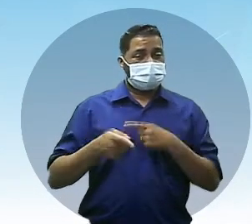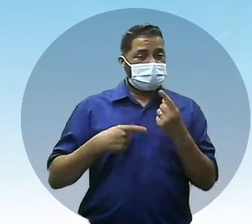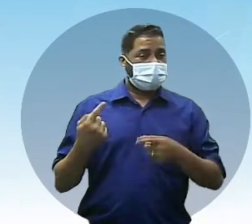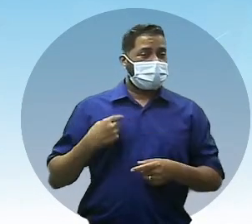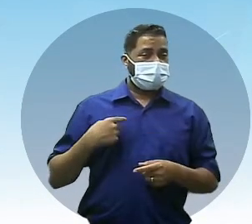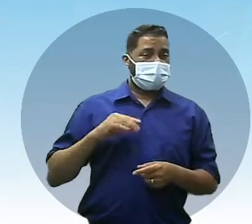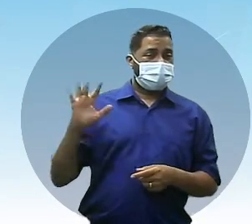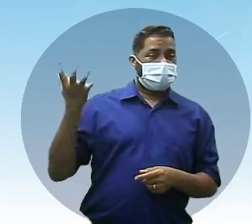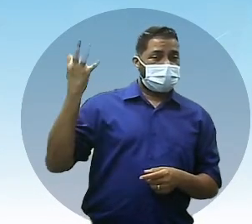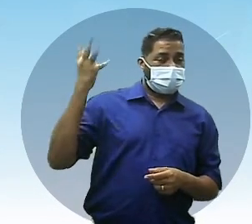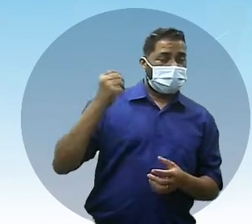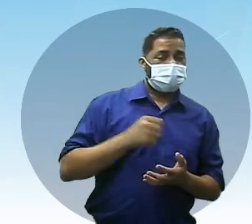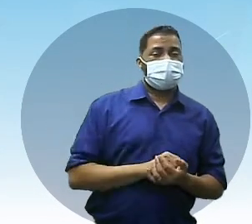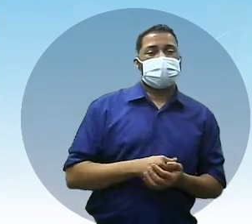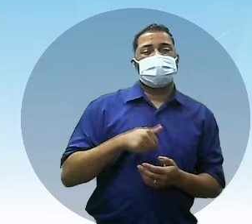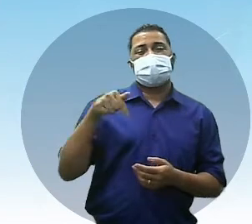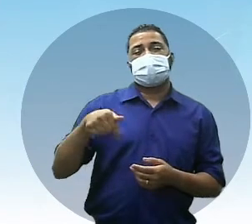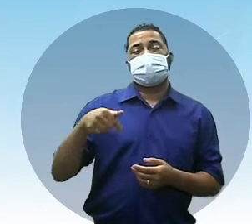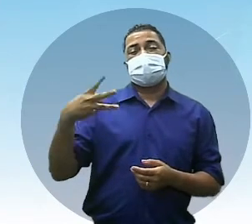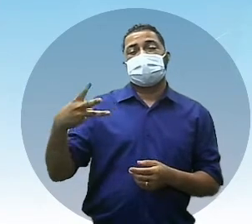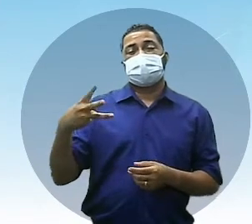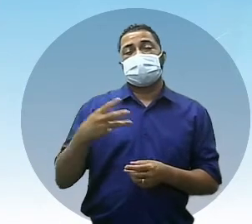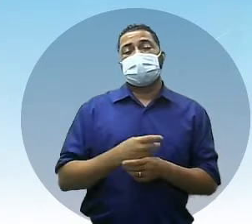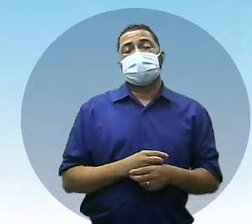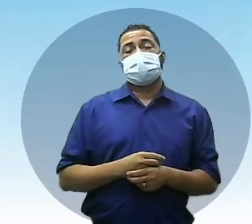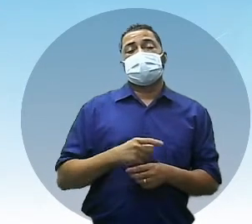Tá bem? 73, ditadura